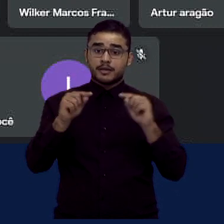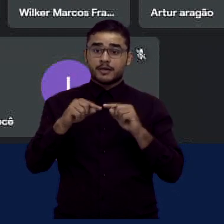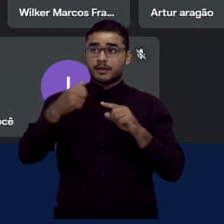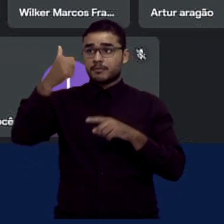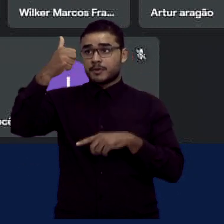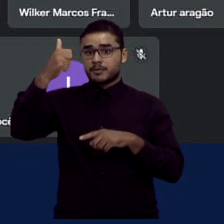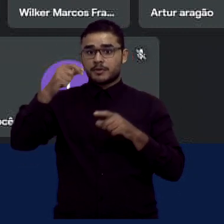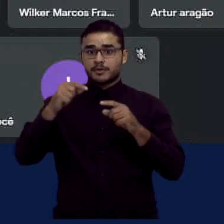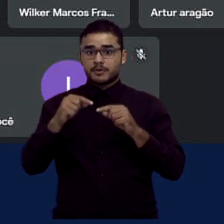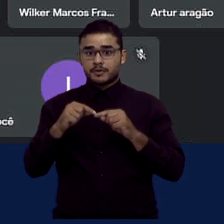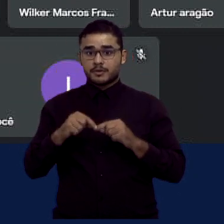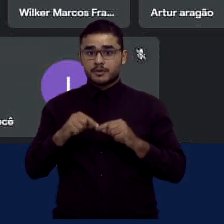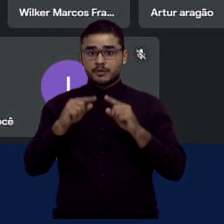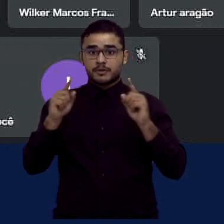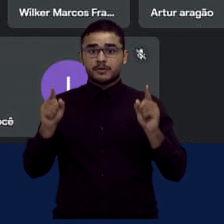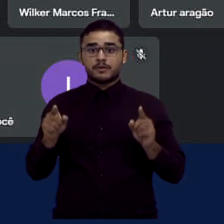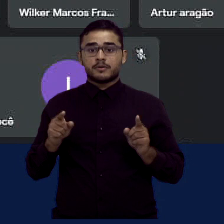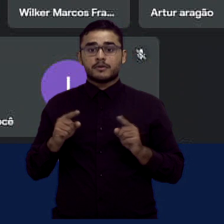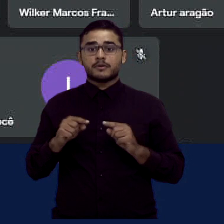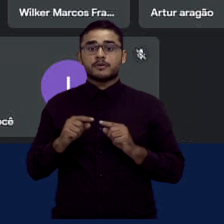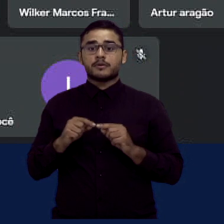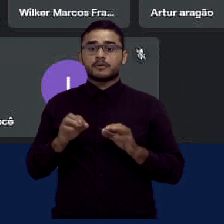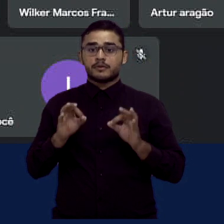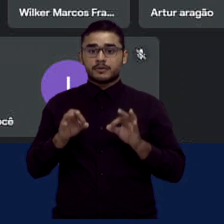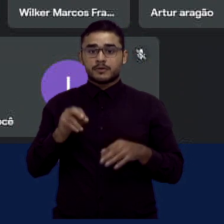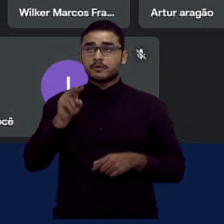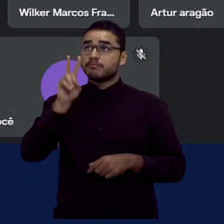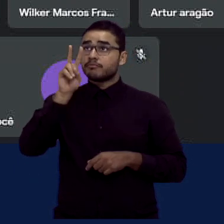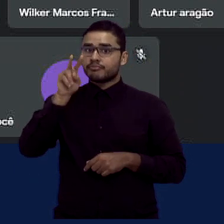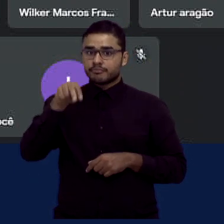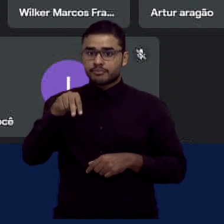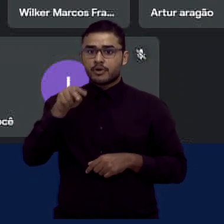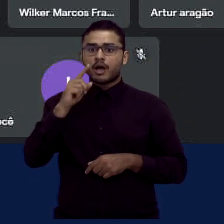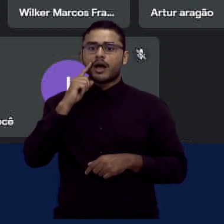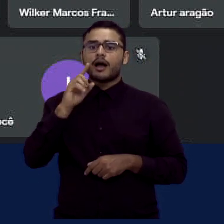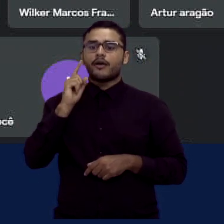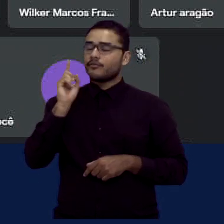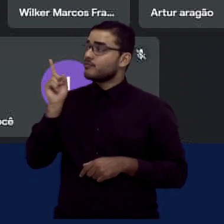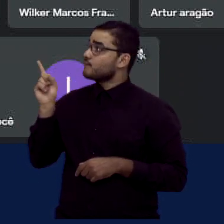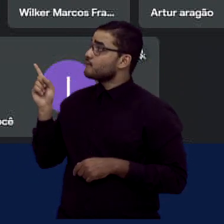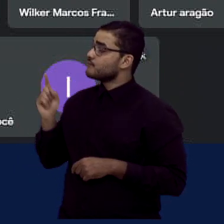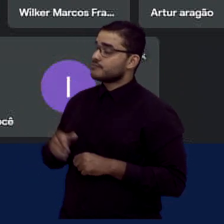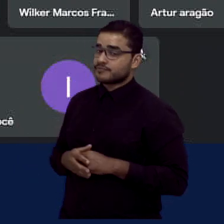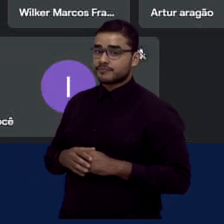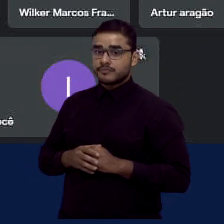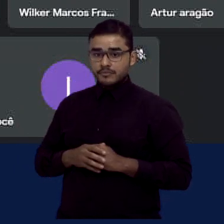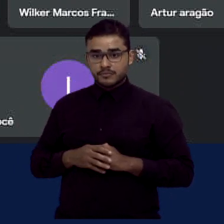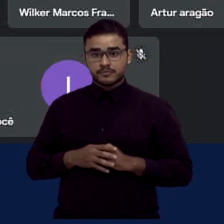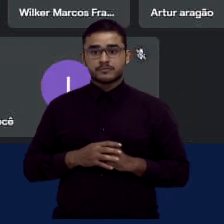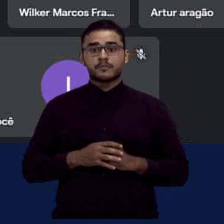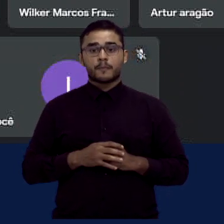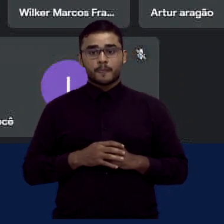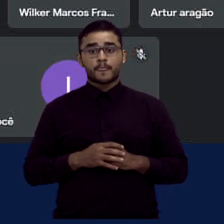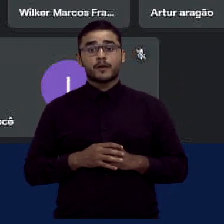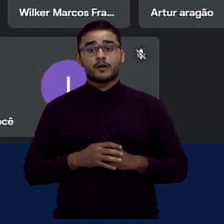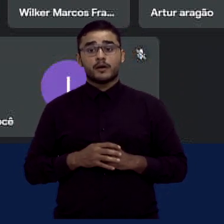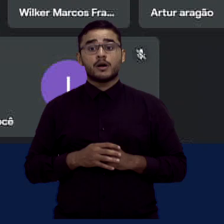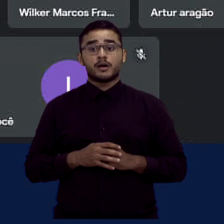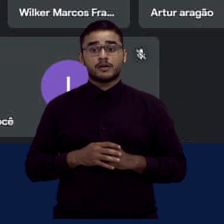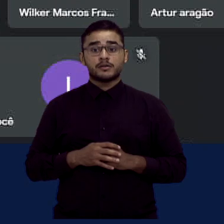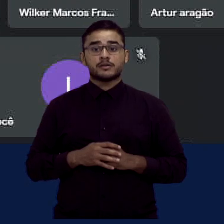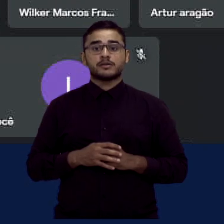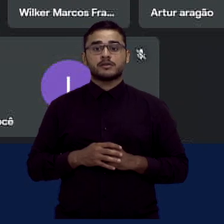se complementando, mesmo que visto de ângulos diferentes, certo? Então, a mensagem, ela faz